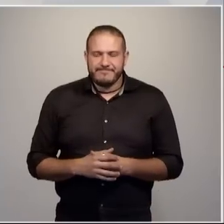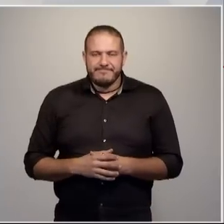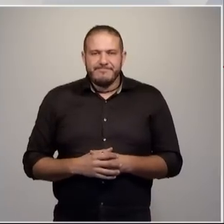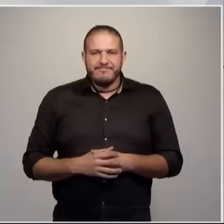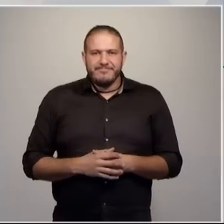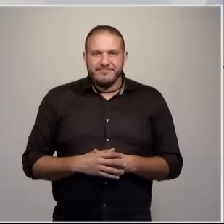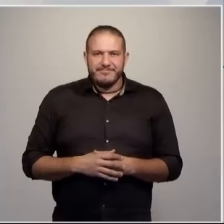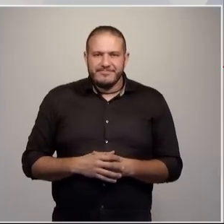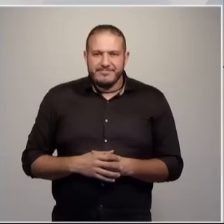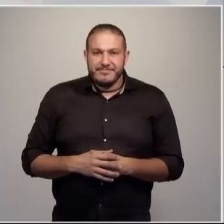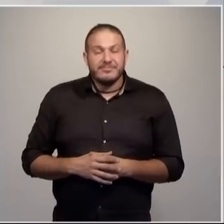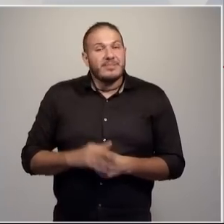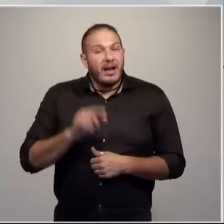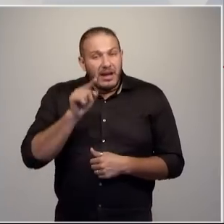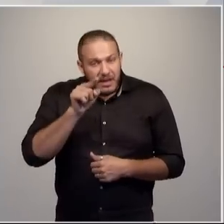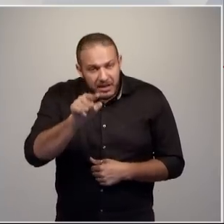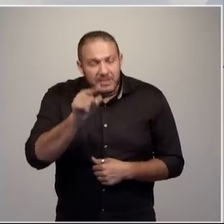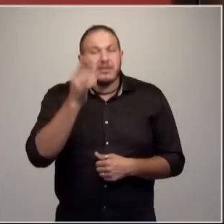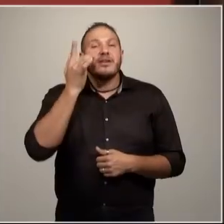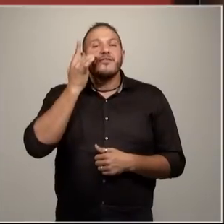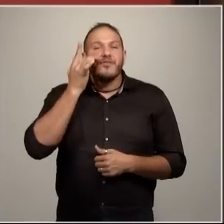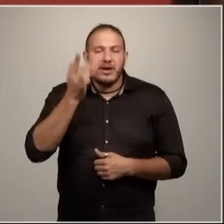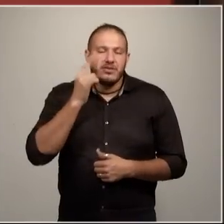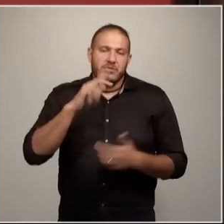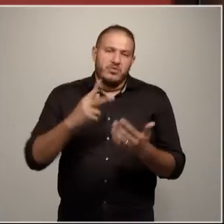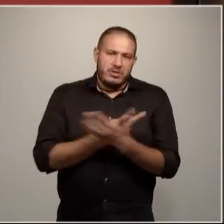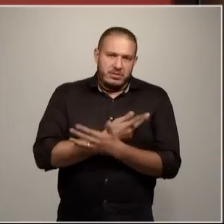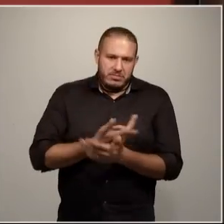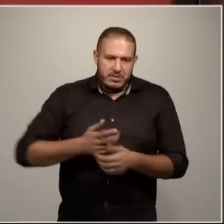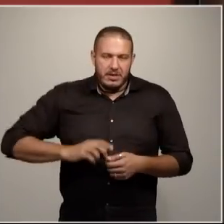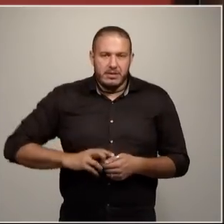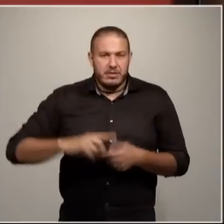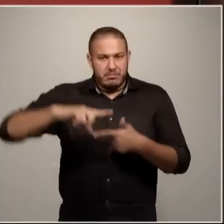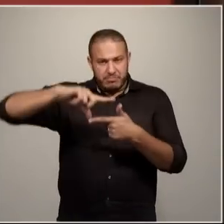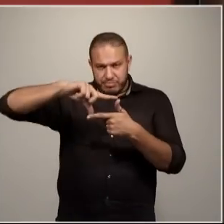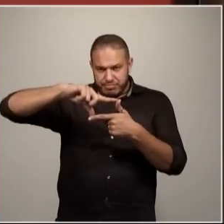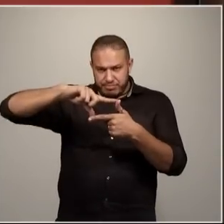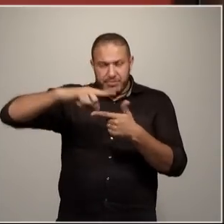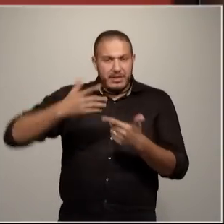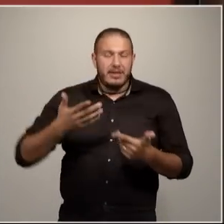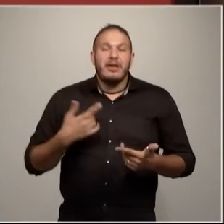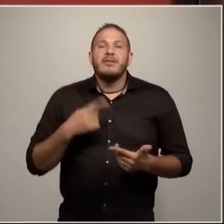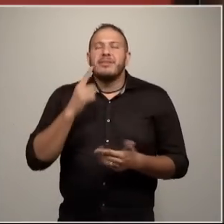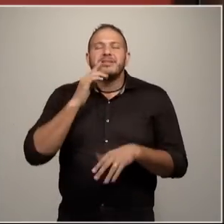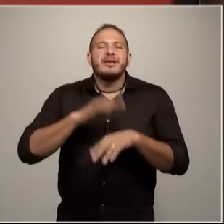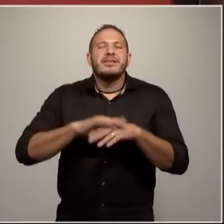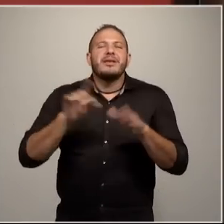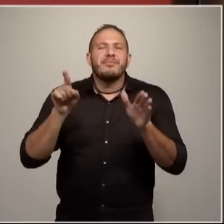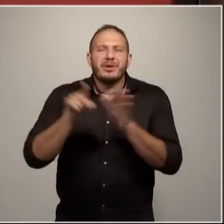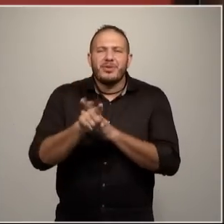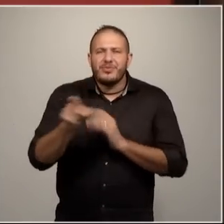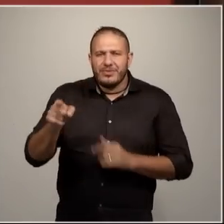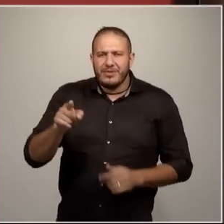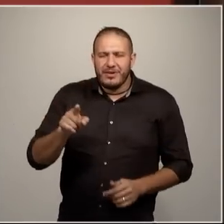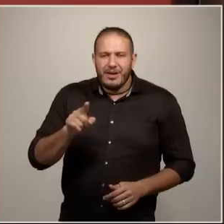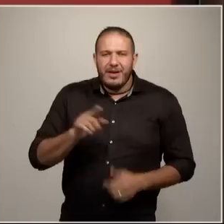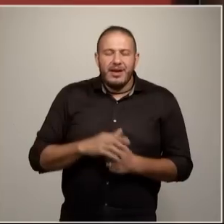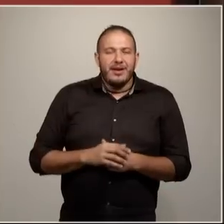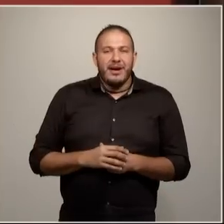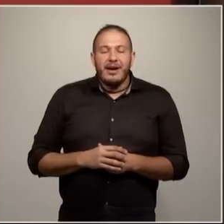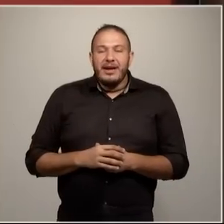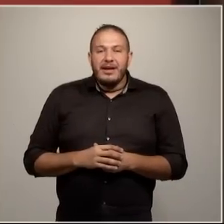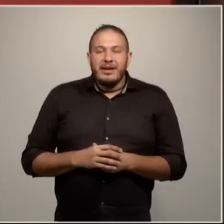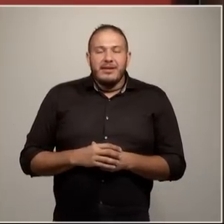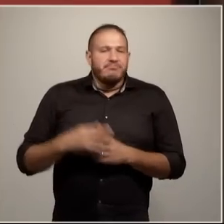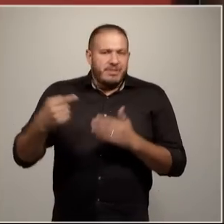Bom, esse é o caso fácil do Fubini, retângulos. E a pergunta, na verdade a pergunta do Andrews,